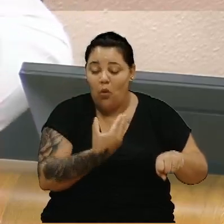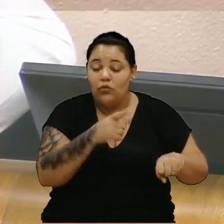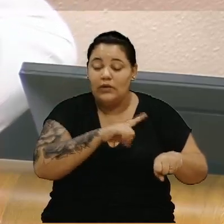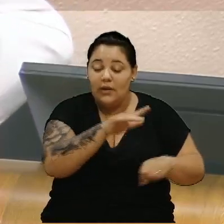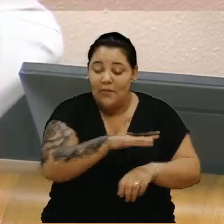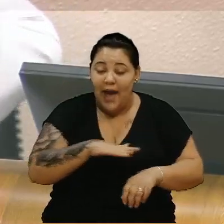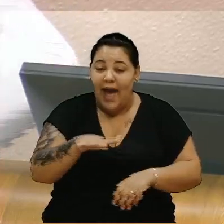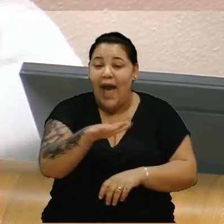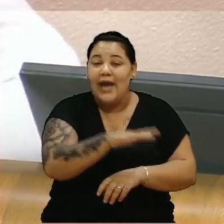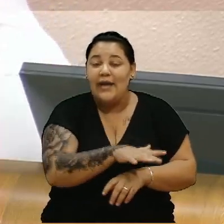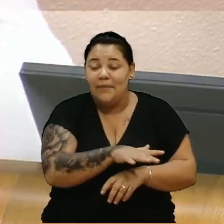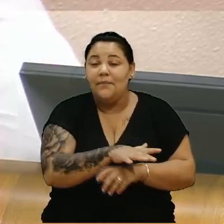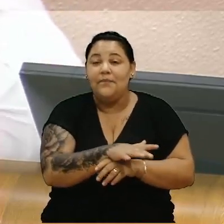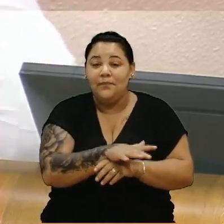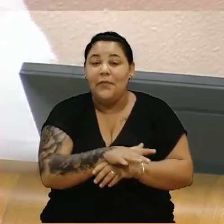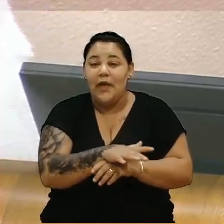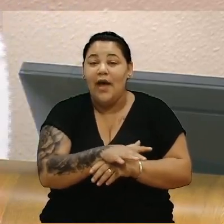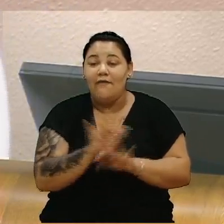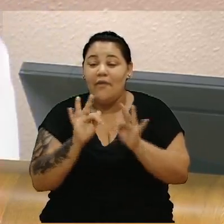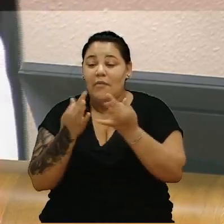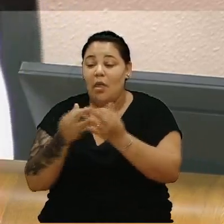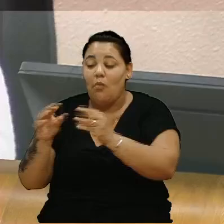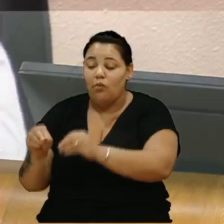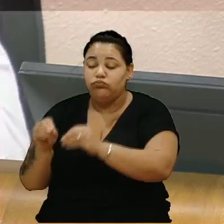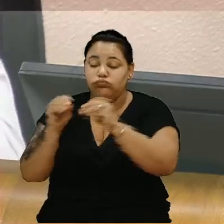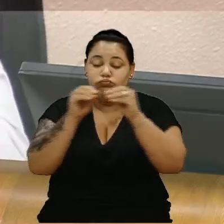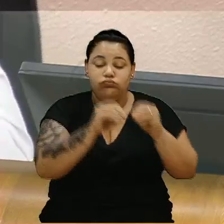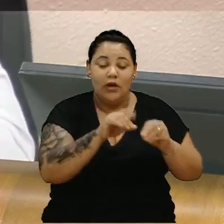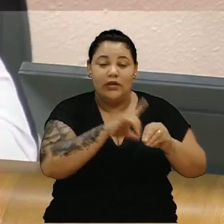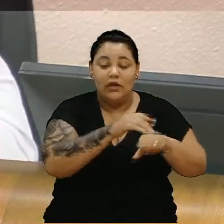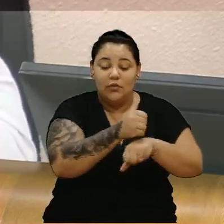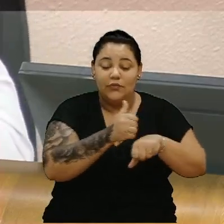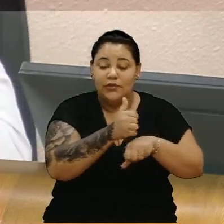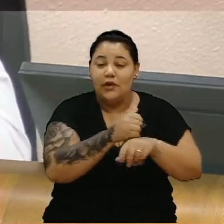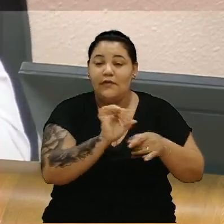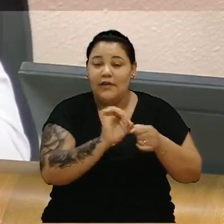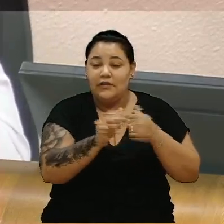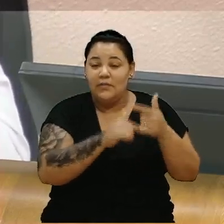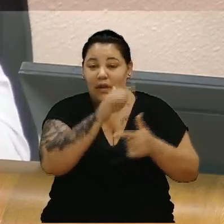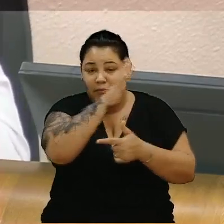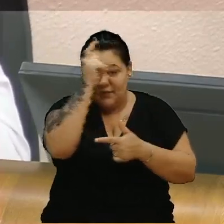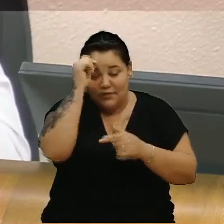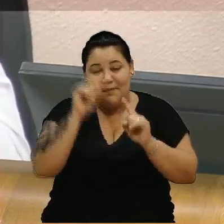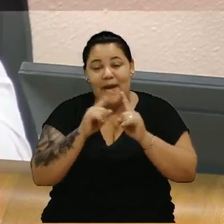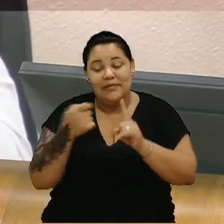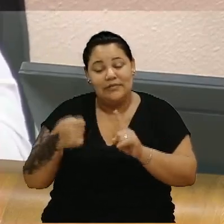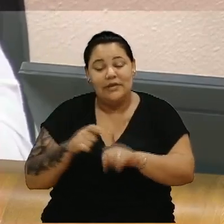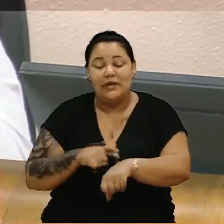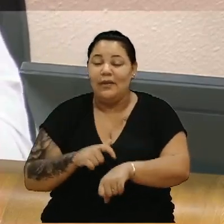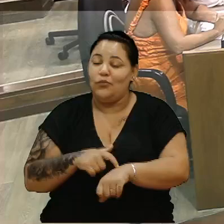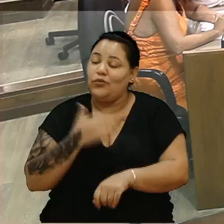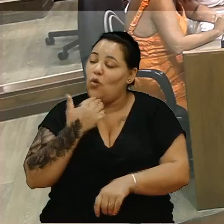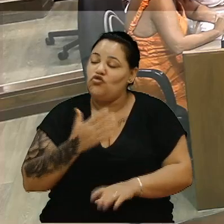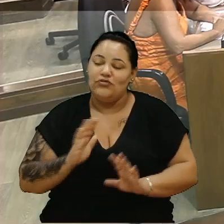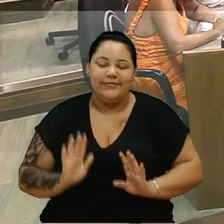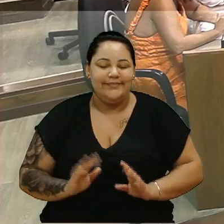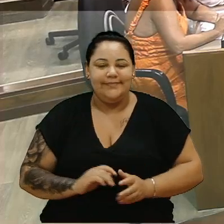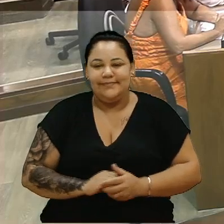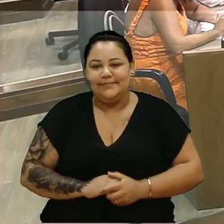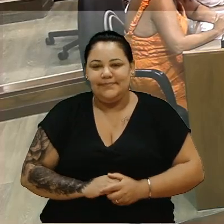tem geólogos em outras secretarias que fazem o trabalho para a Defesa Civil e Habitação, mas exige tempo, não adianta. Muito obrigado.